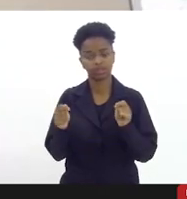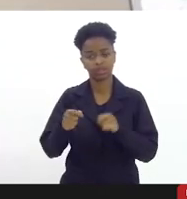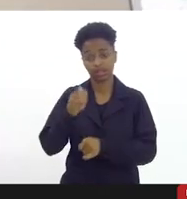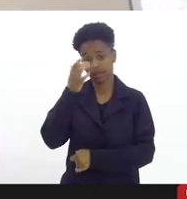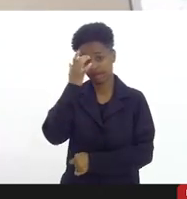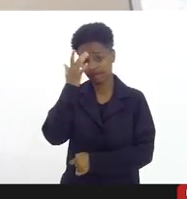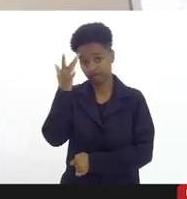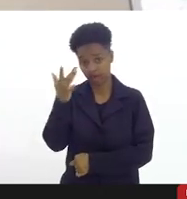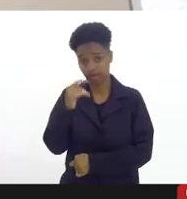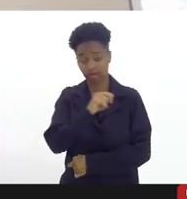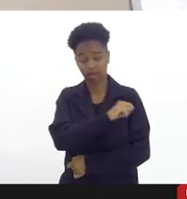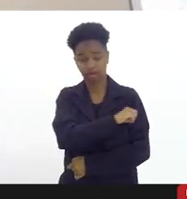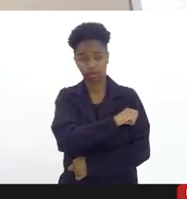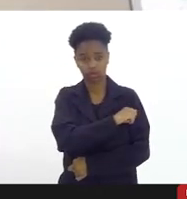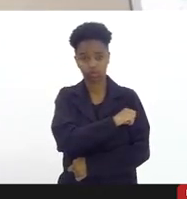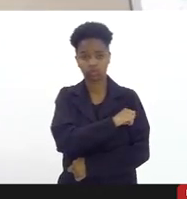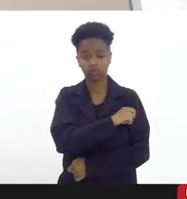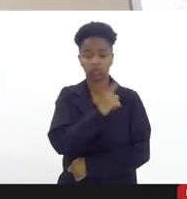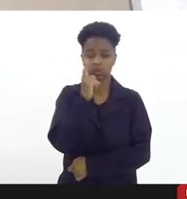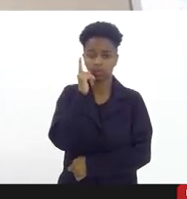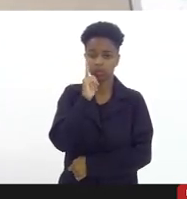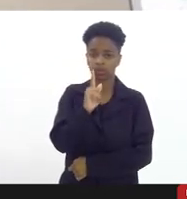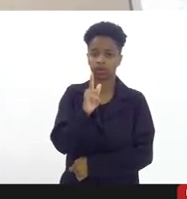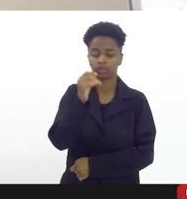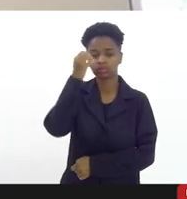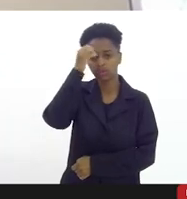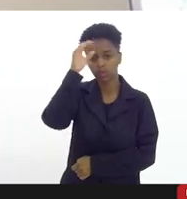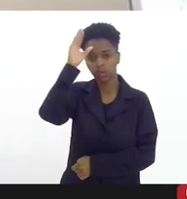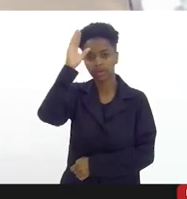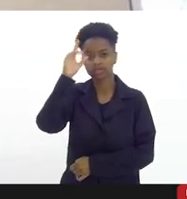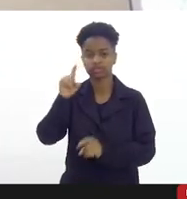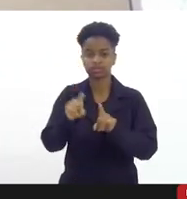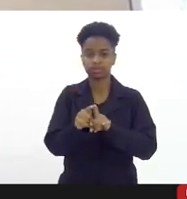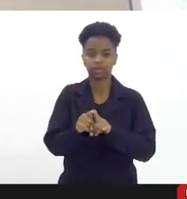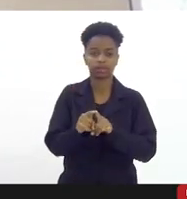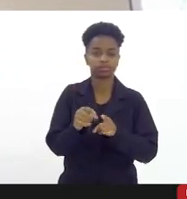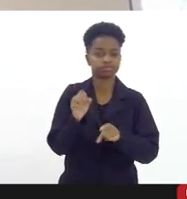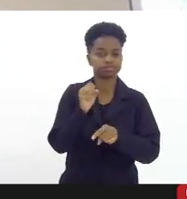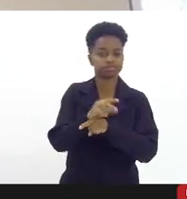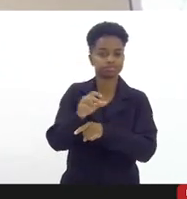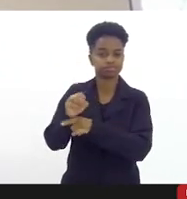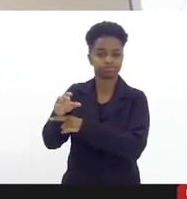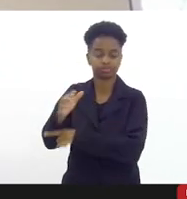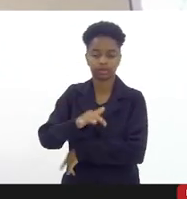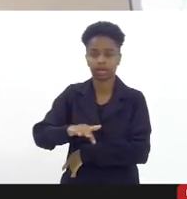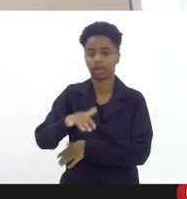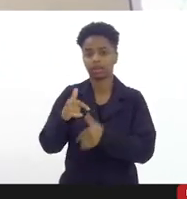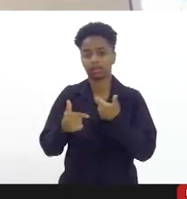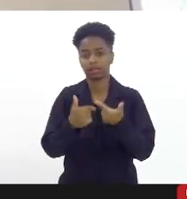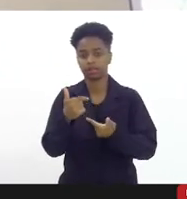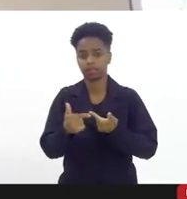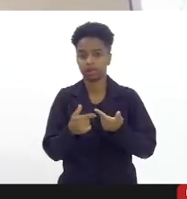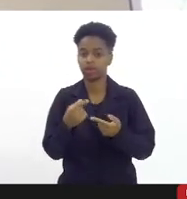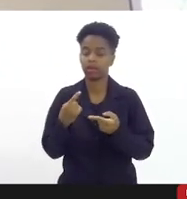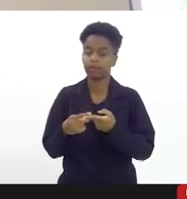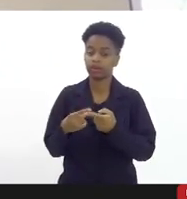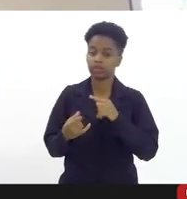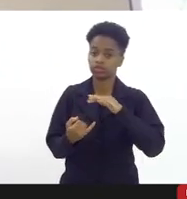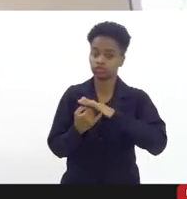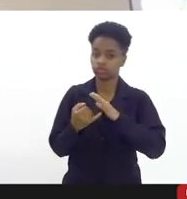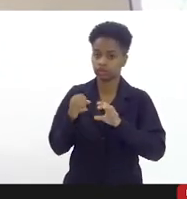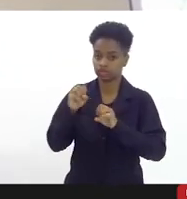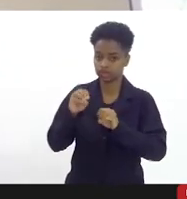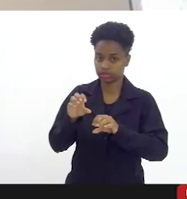O que esses alunos possam ter um conhecimento e aos-los ao mercado de trabalho asições de ensino